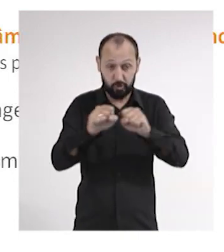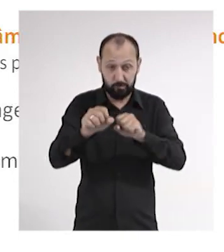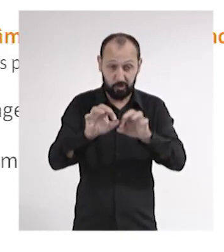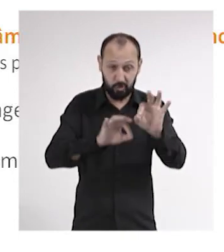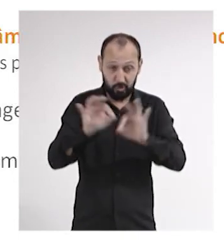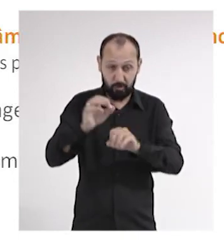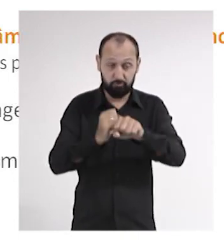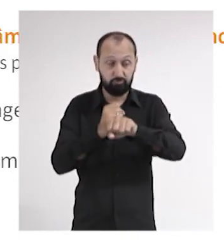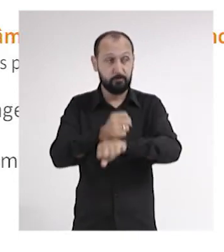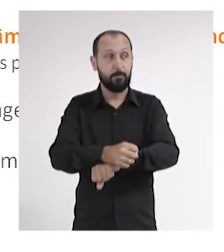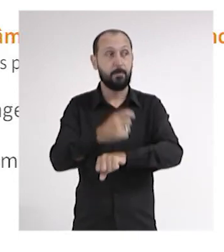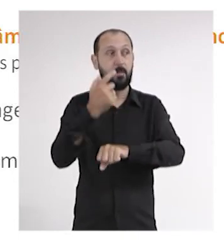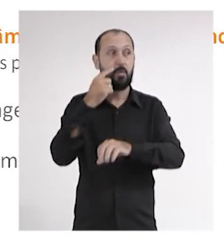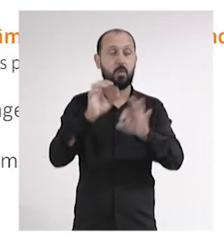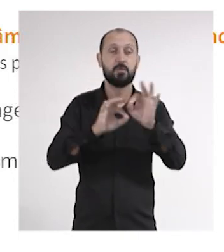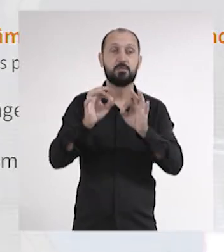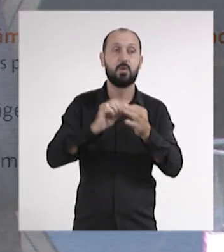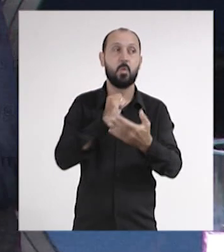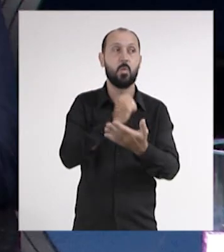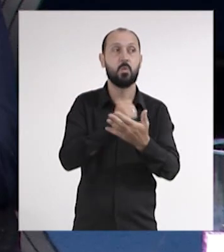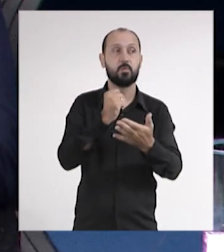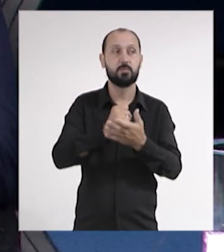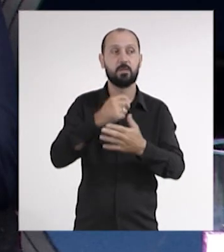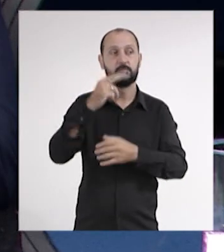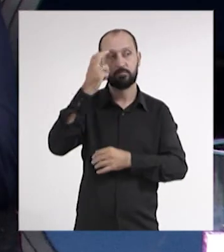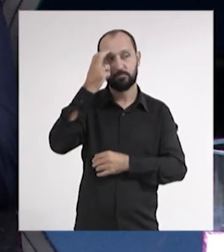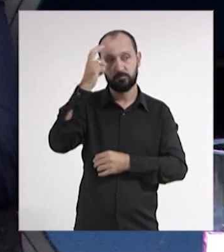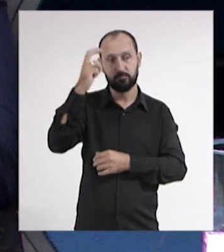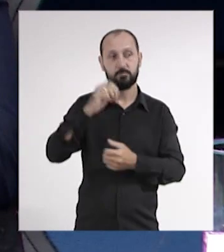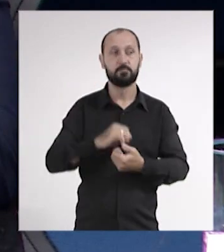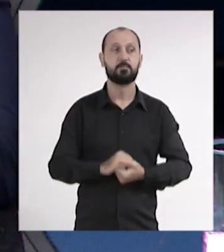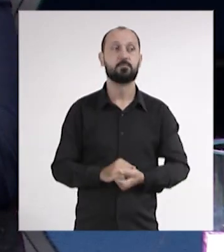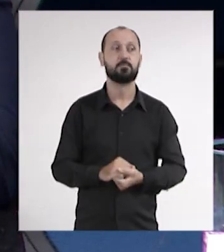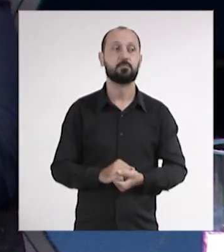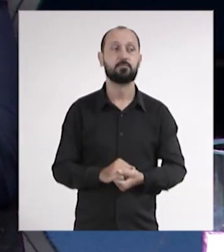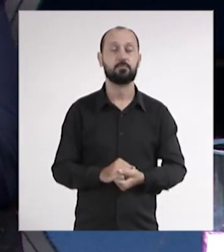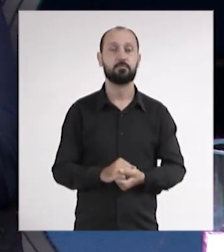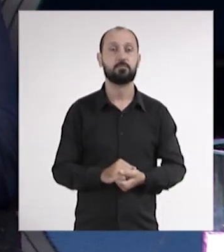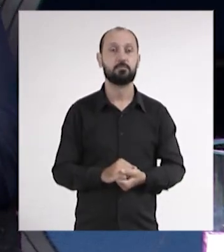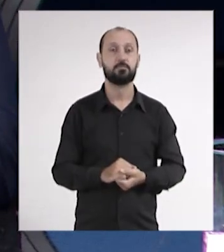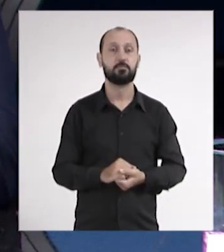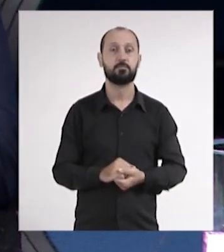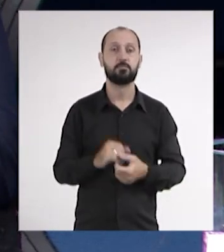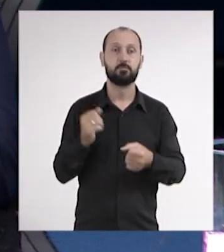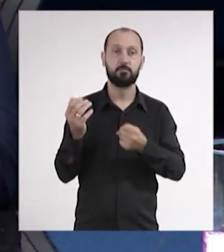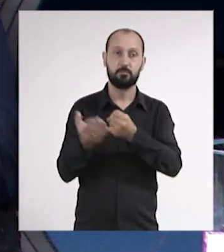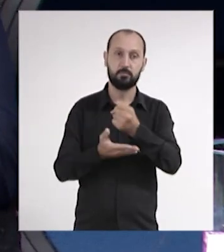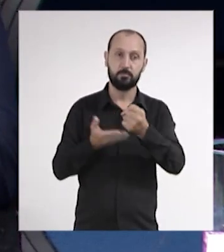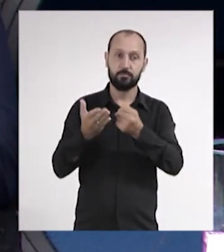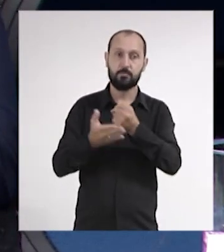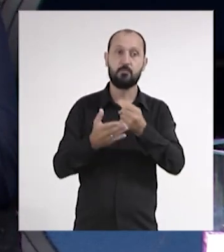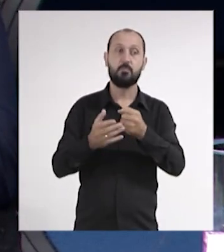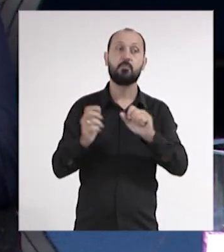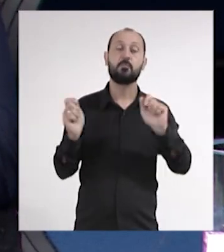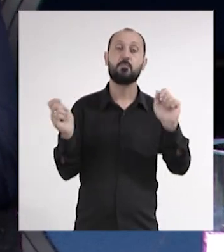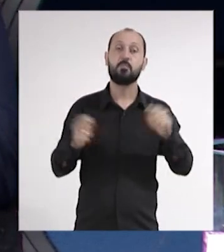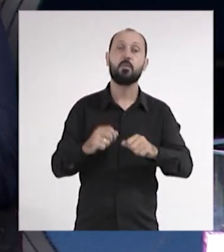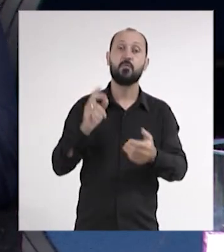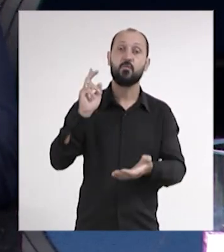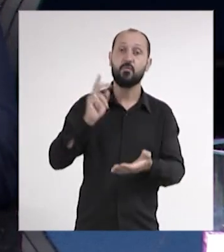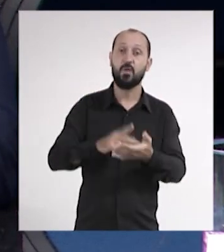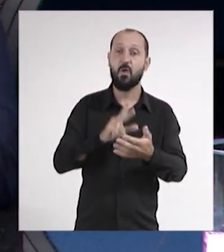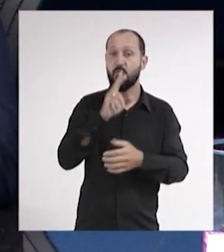para a concepção de um contrato inteligente, um contrato baseado para a sua efetividade e